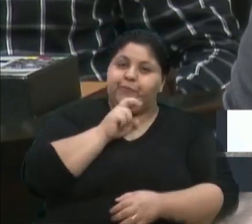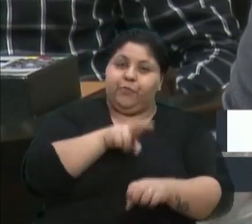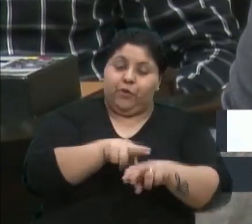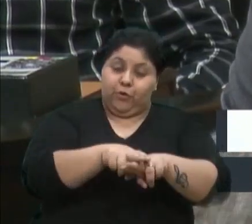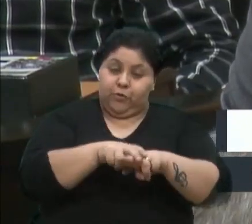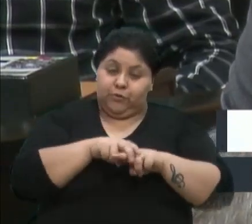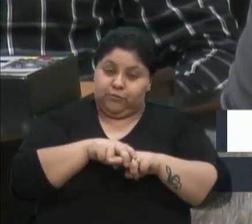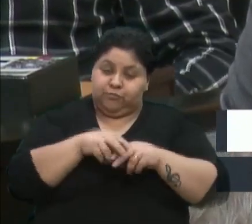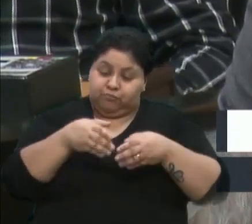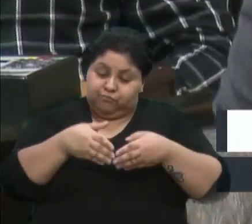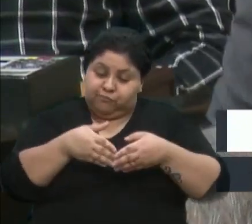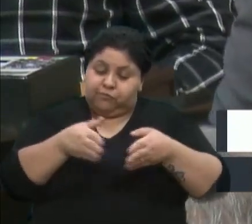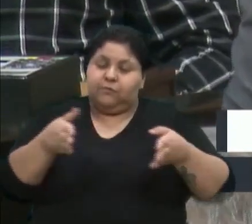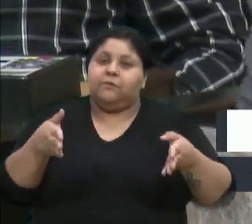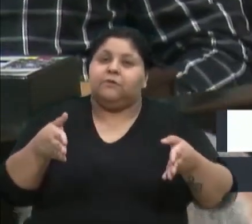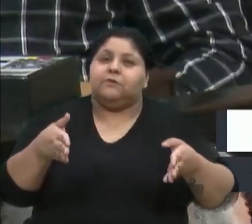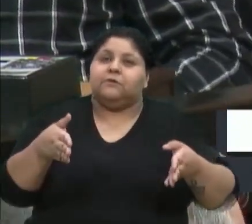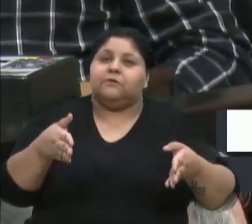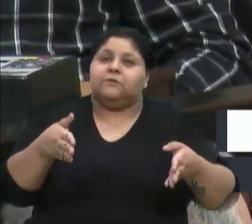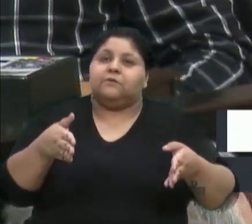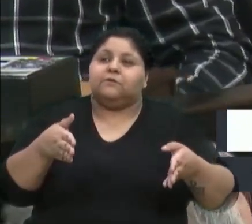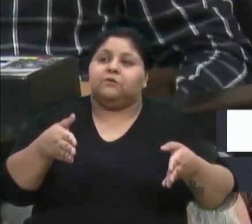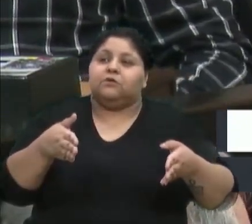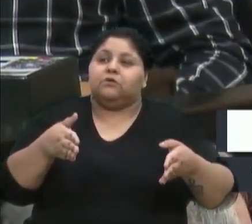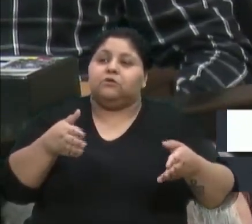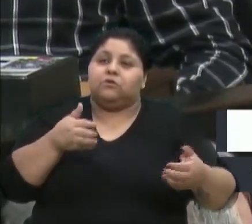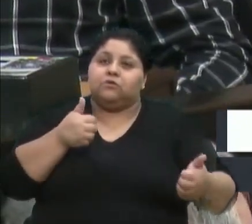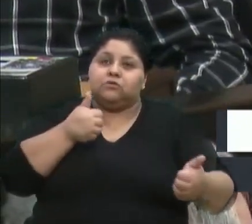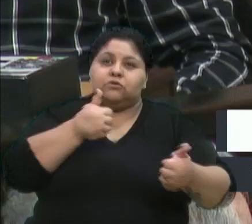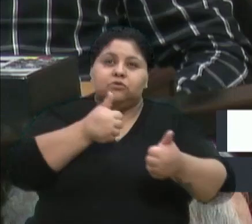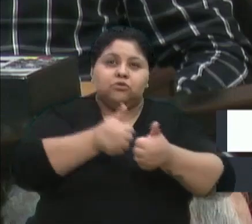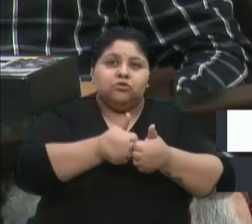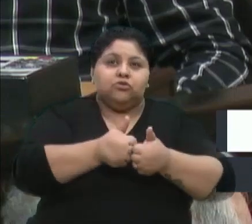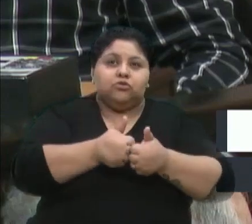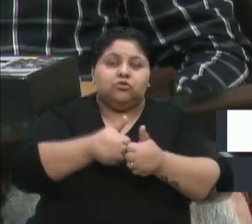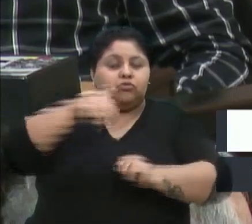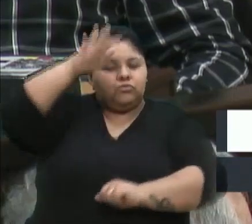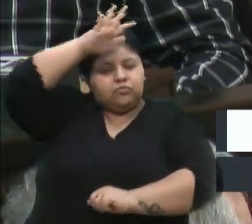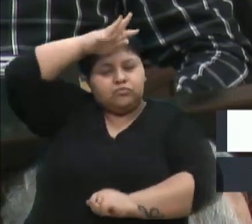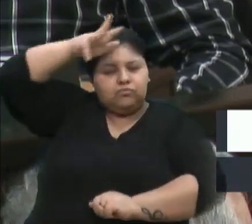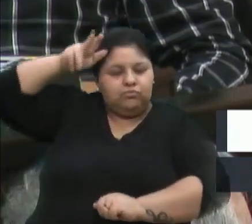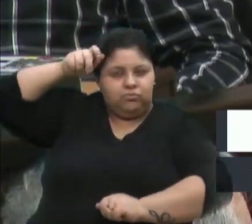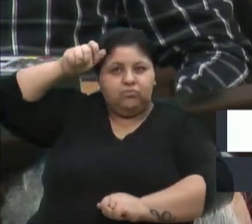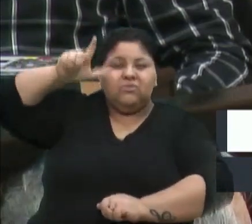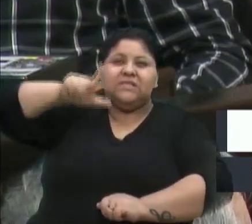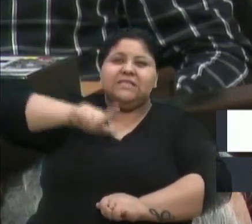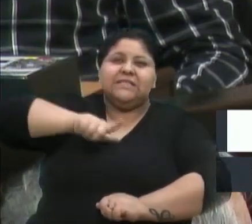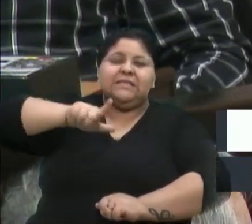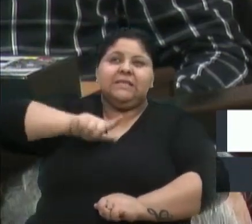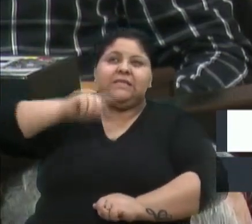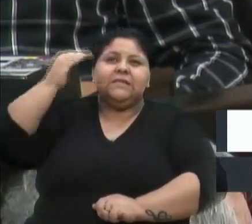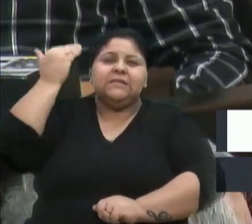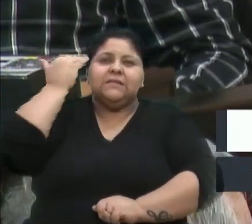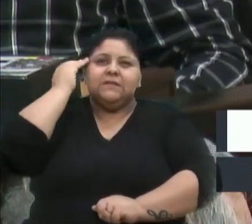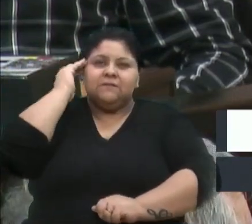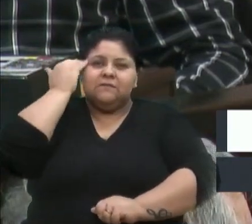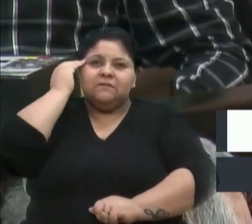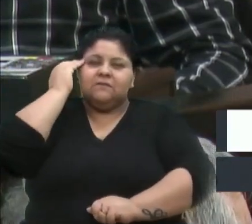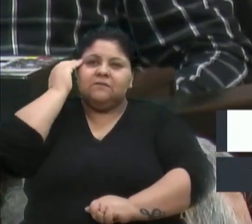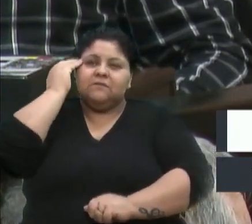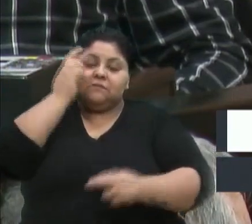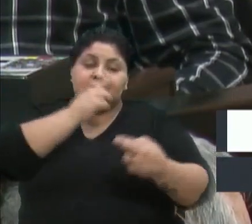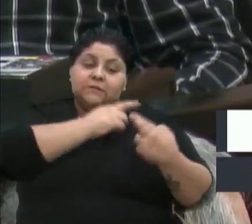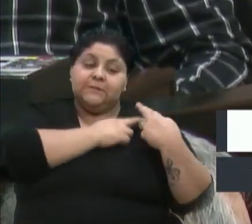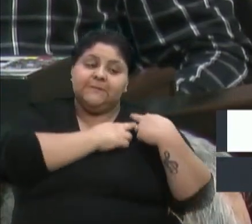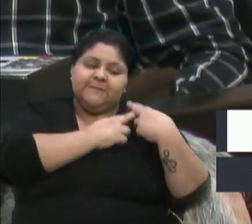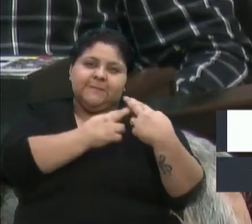se coloca à disposição para estar ali no outro lado no Passo Municipal que tenham esse entendimento responsável para não fazer